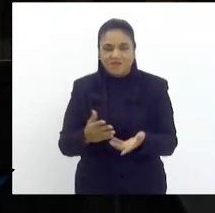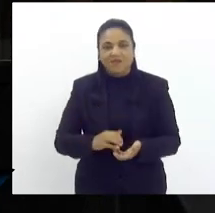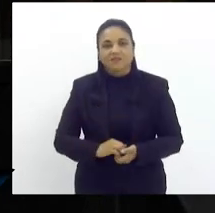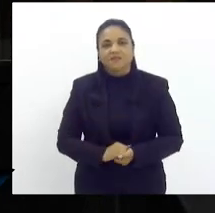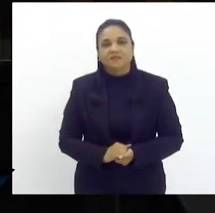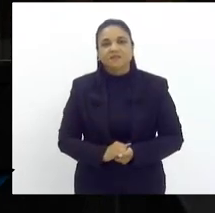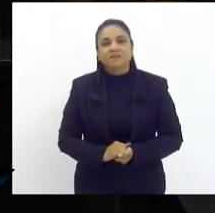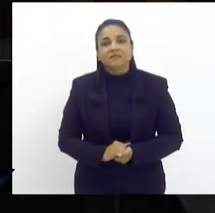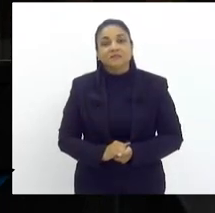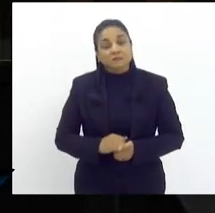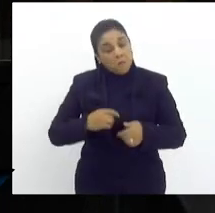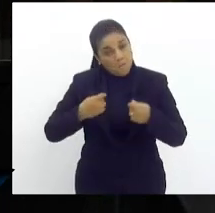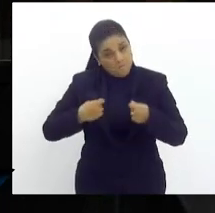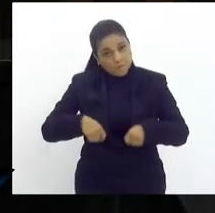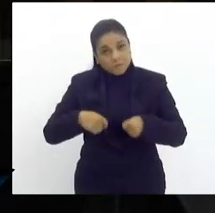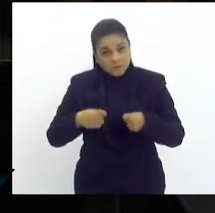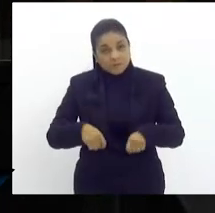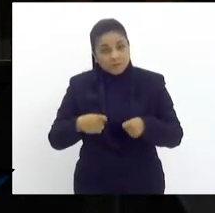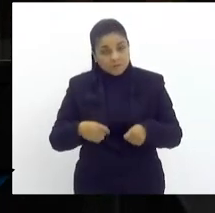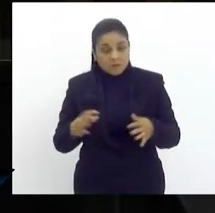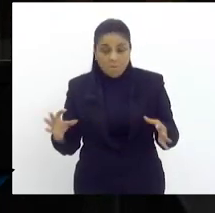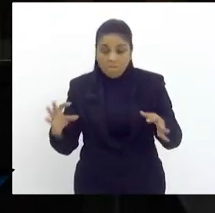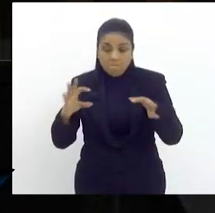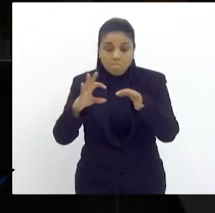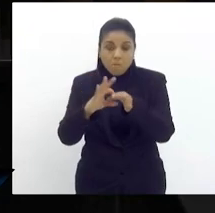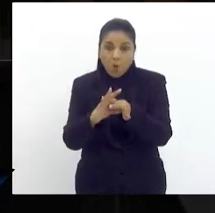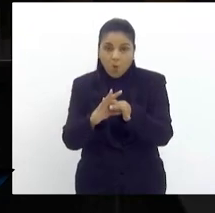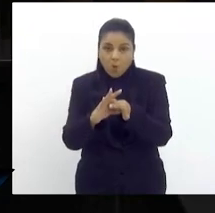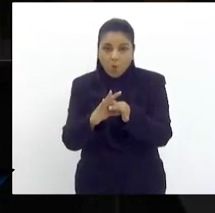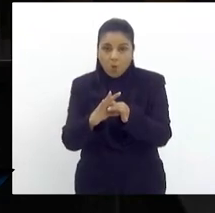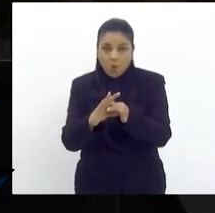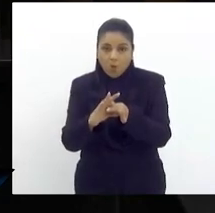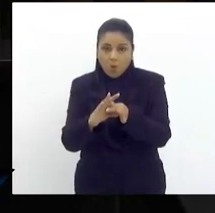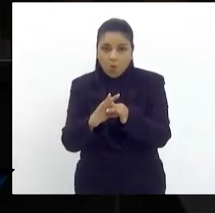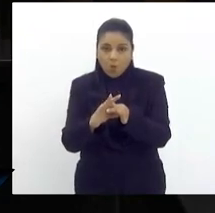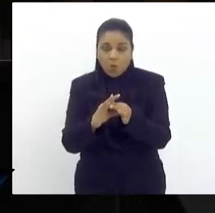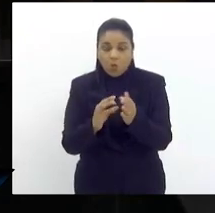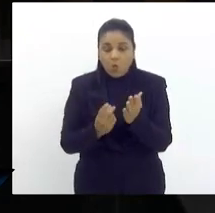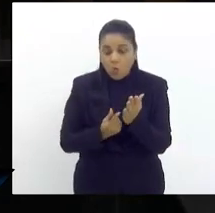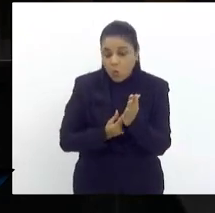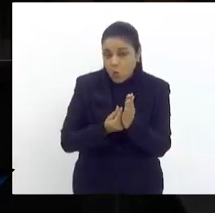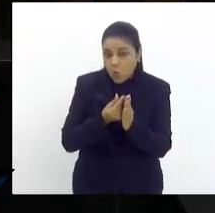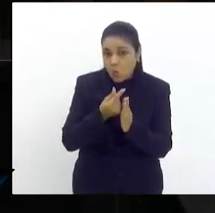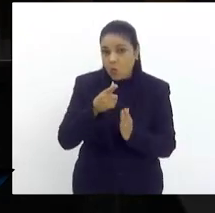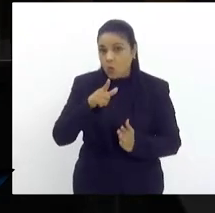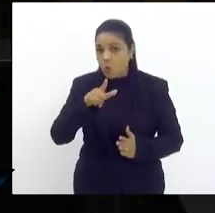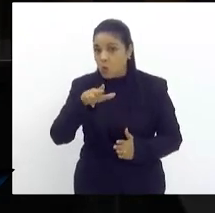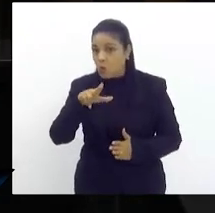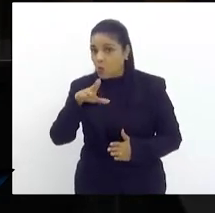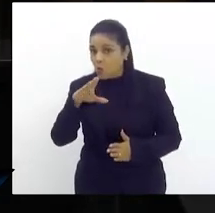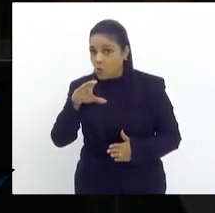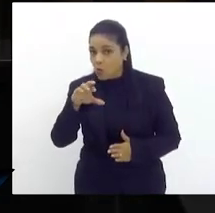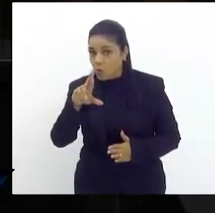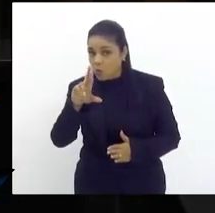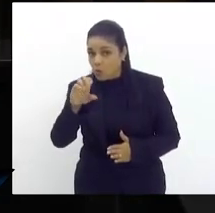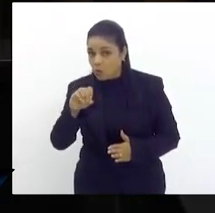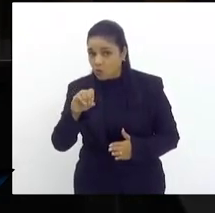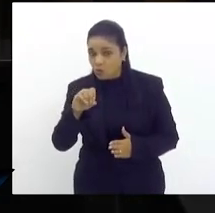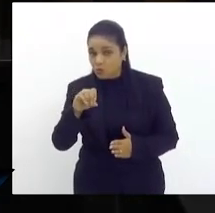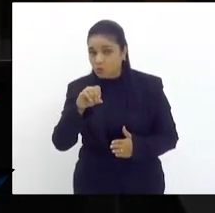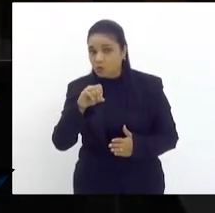e são interdependentes o lucro do Capital tem que ser melhor